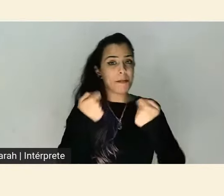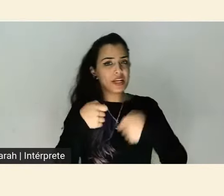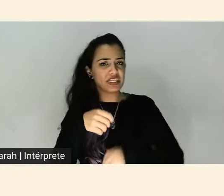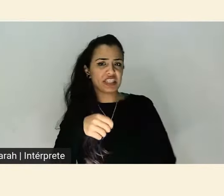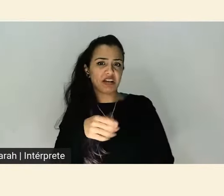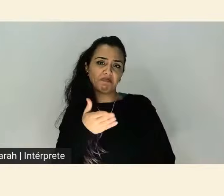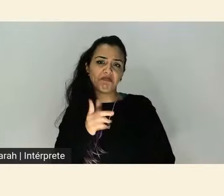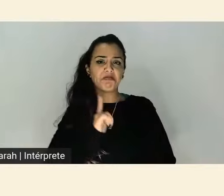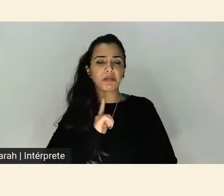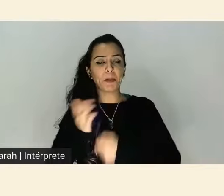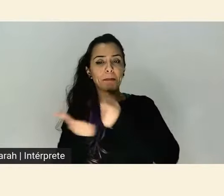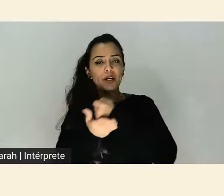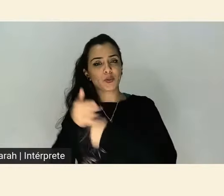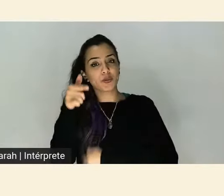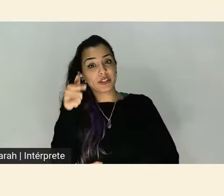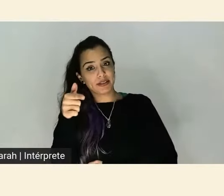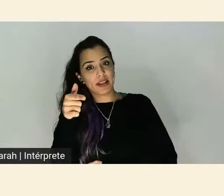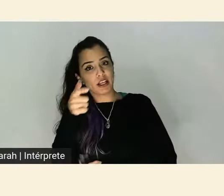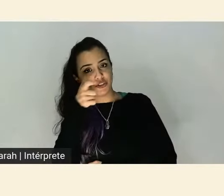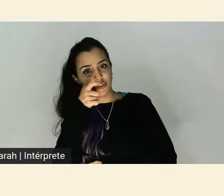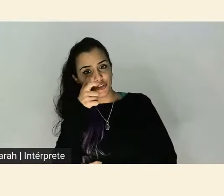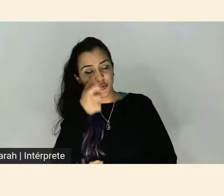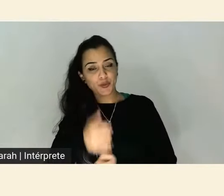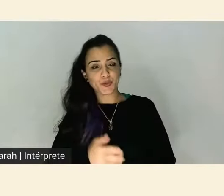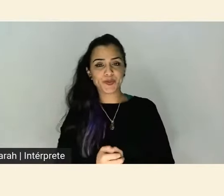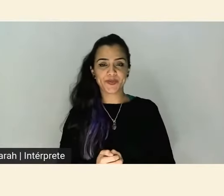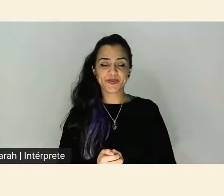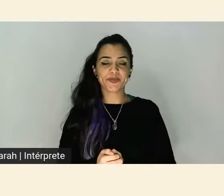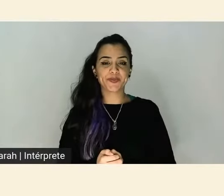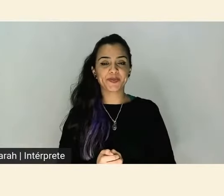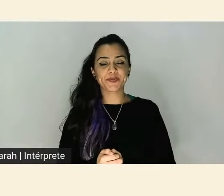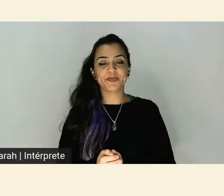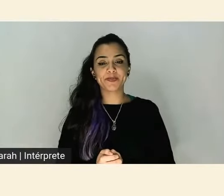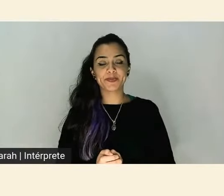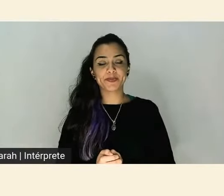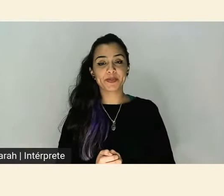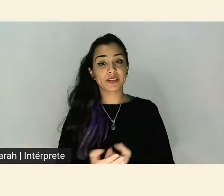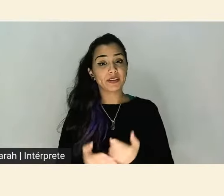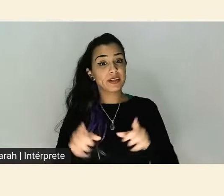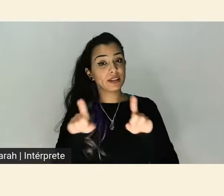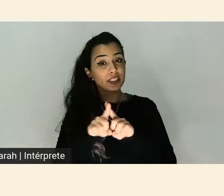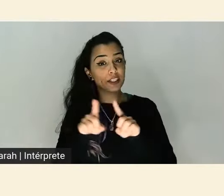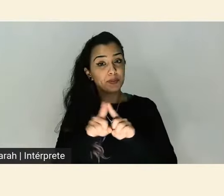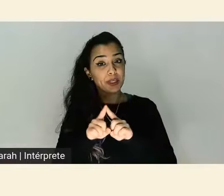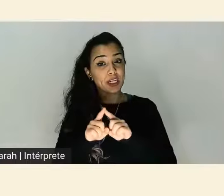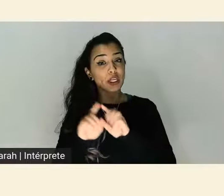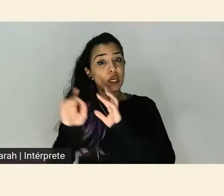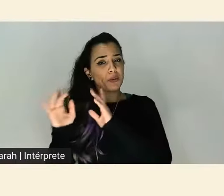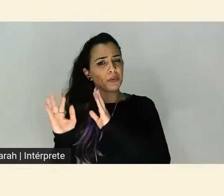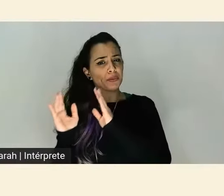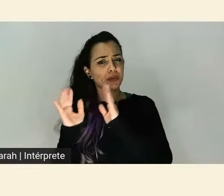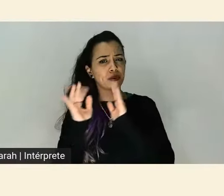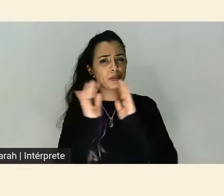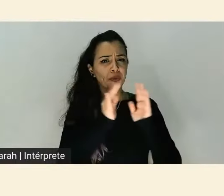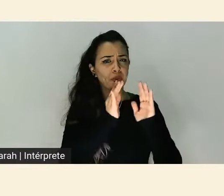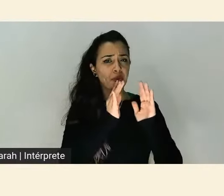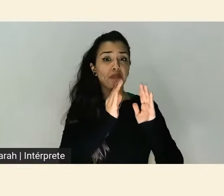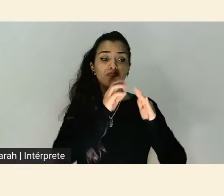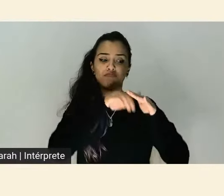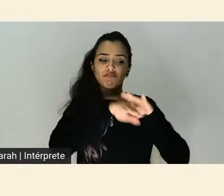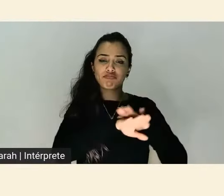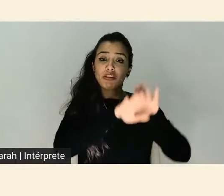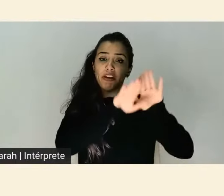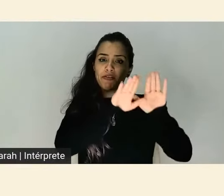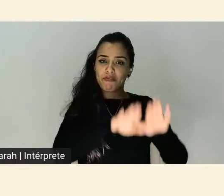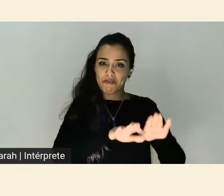Importante também dizer que o evento de hoje vai ficar gravado para quem quiser acessar depois no YouTube